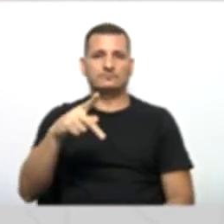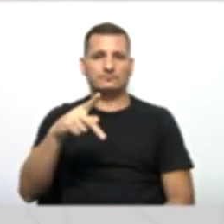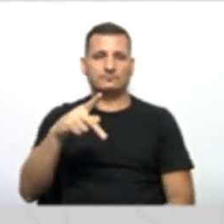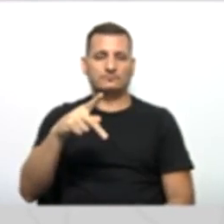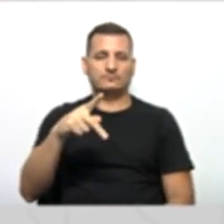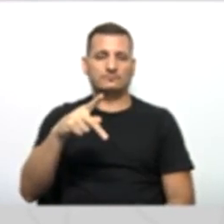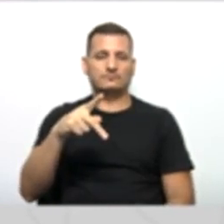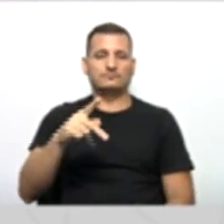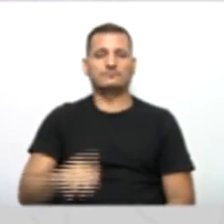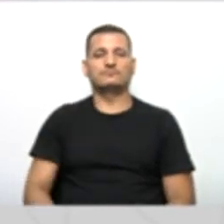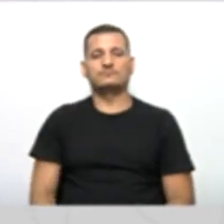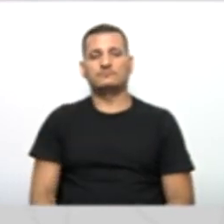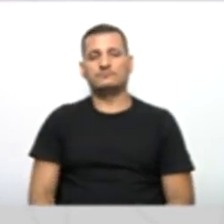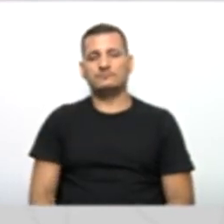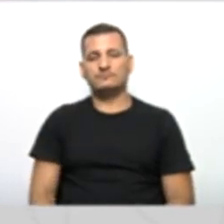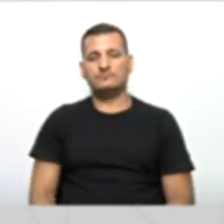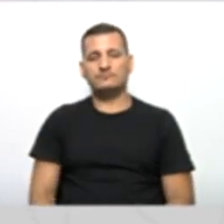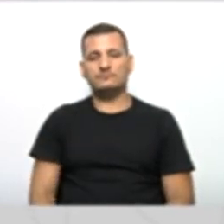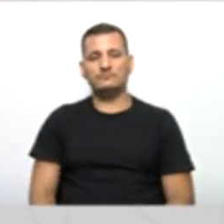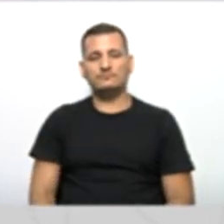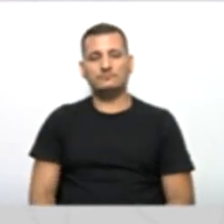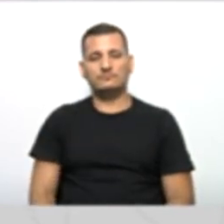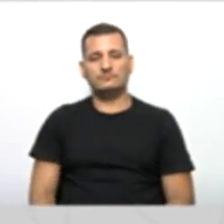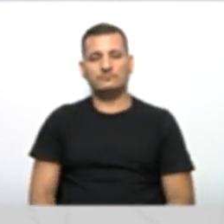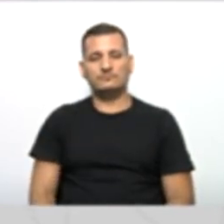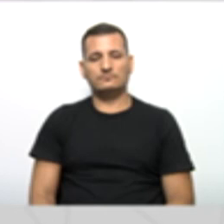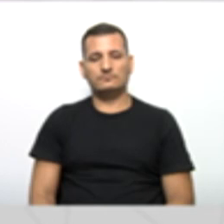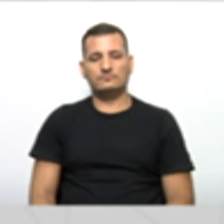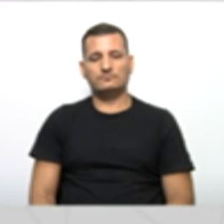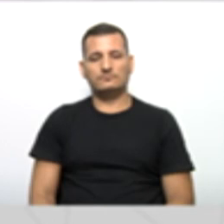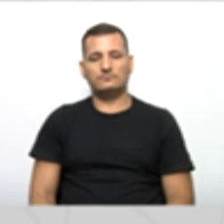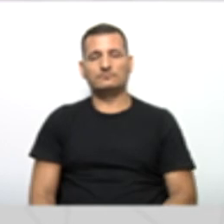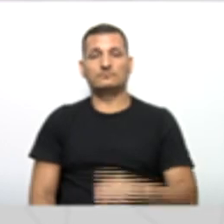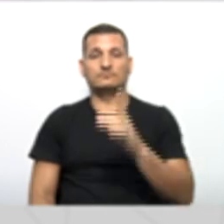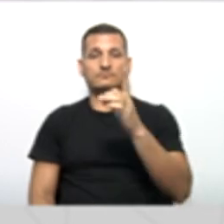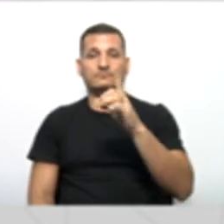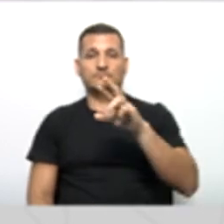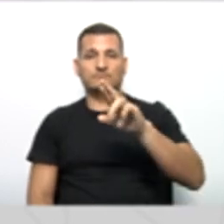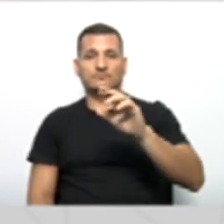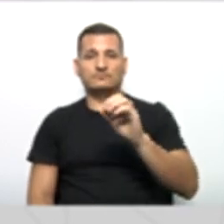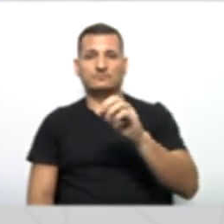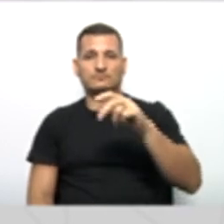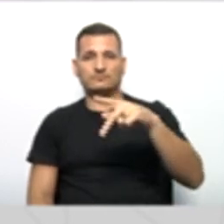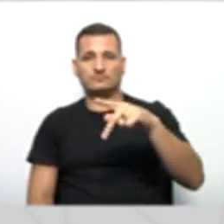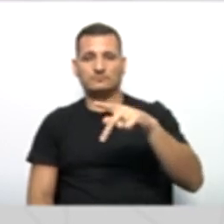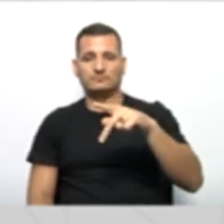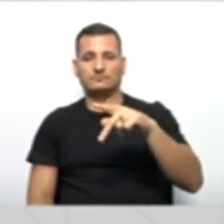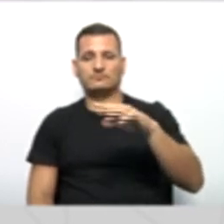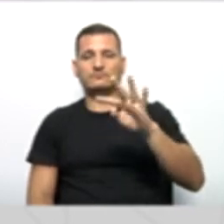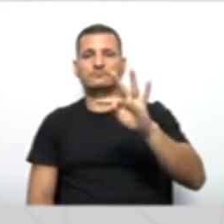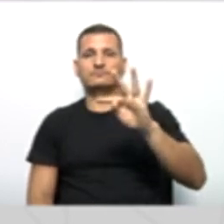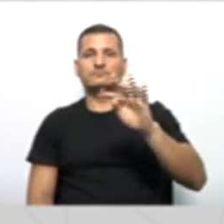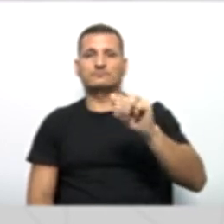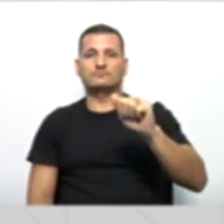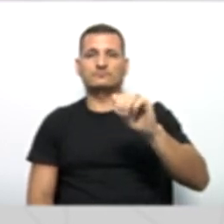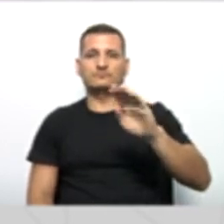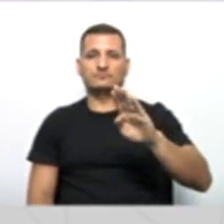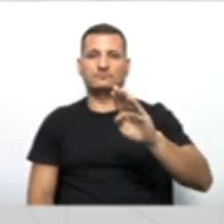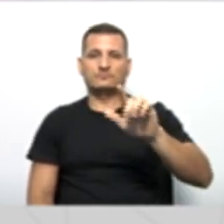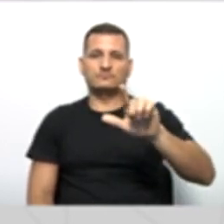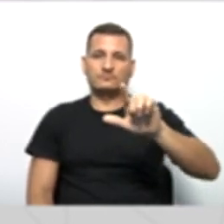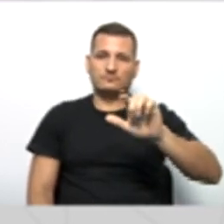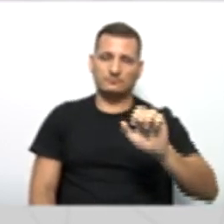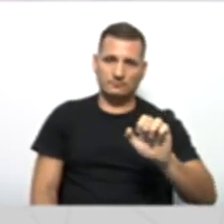drop que escrevi aqui drop table top tribo e